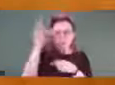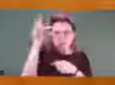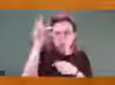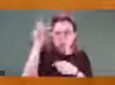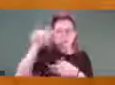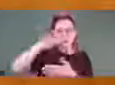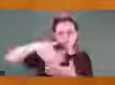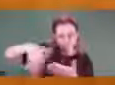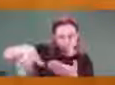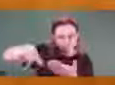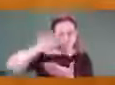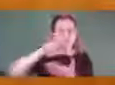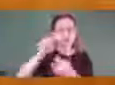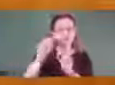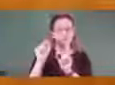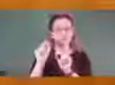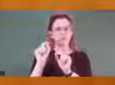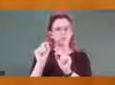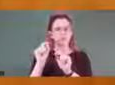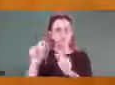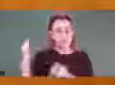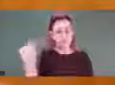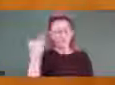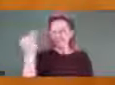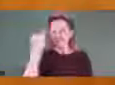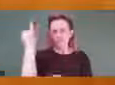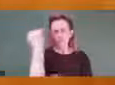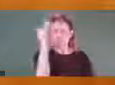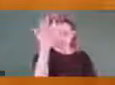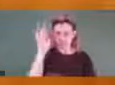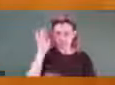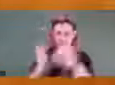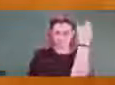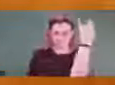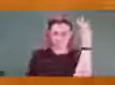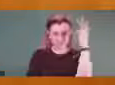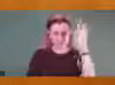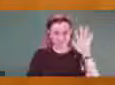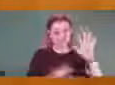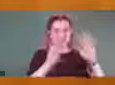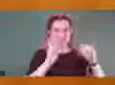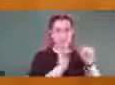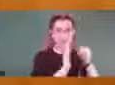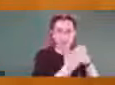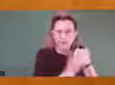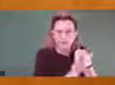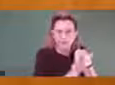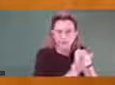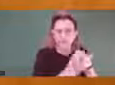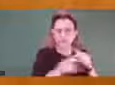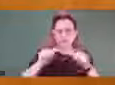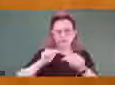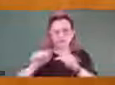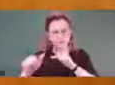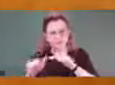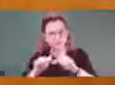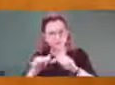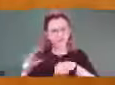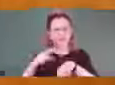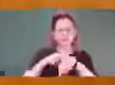fundamental preservar o planeta e o meio ambiente Necessito nós vamos discutir trabalho sustentáveis empregos verdes